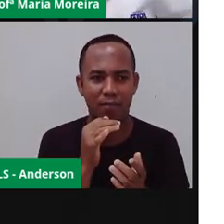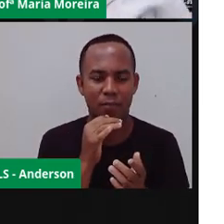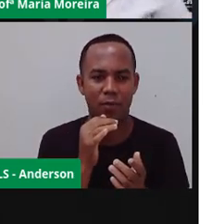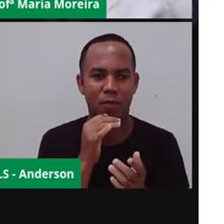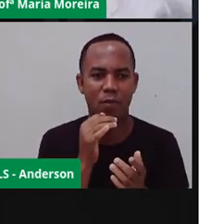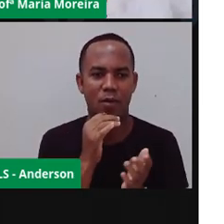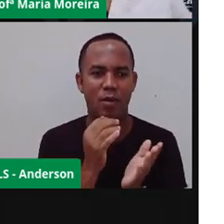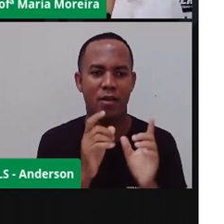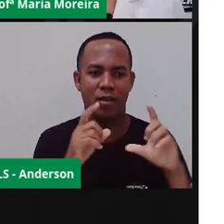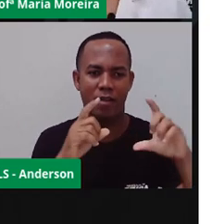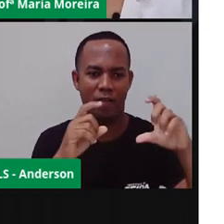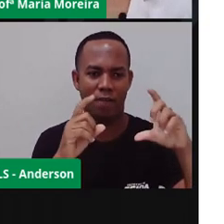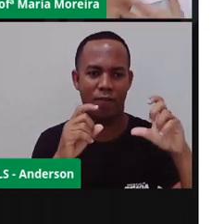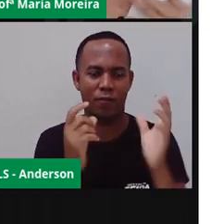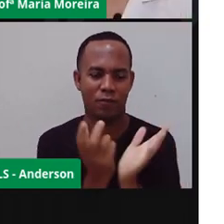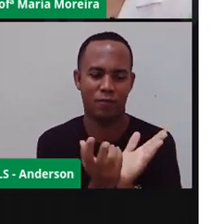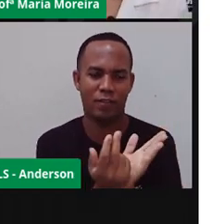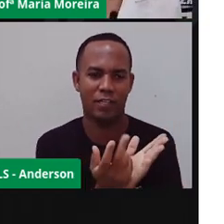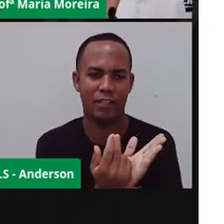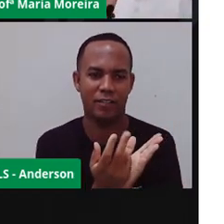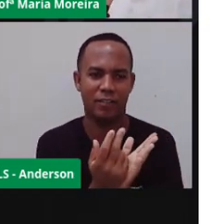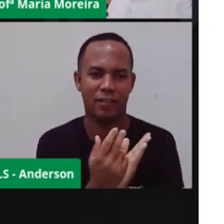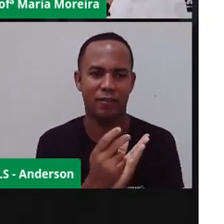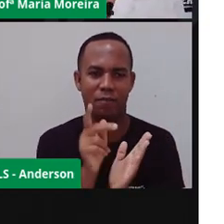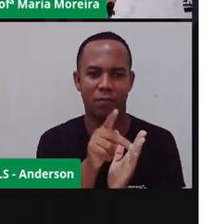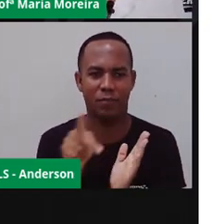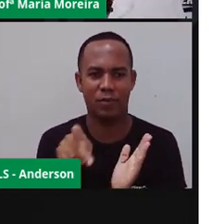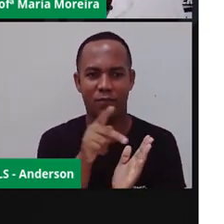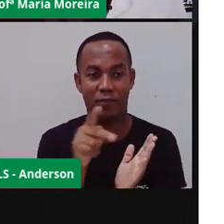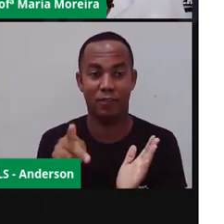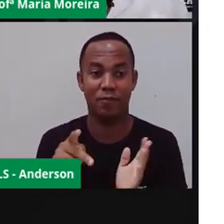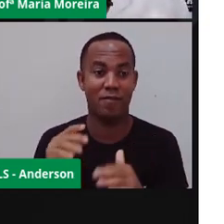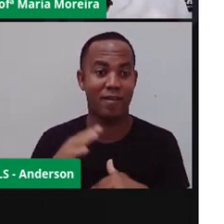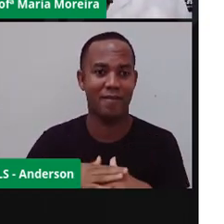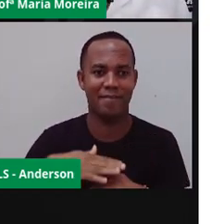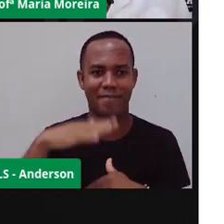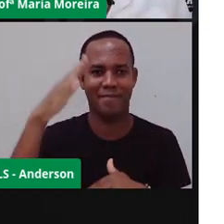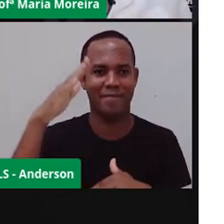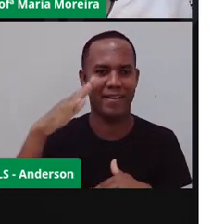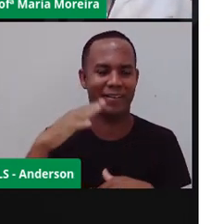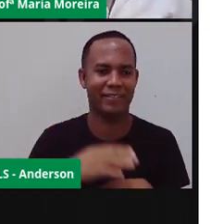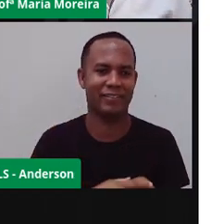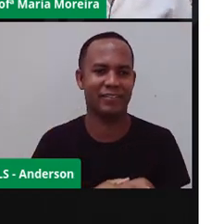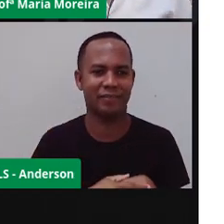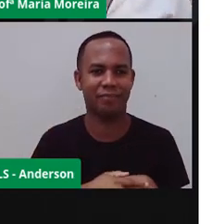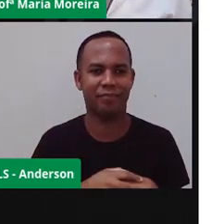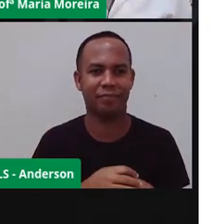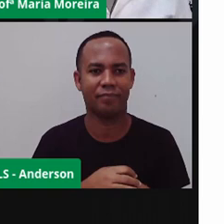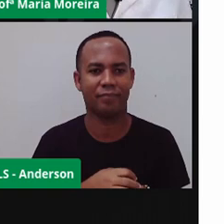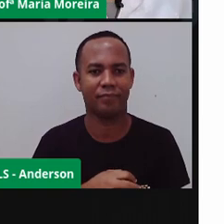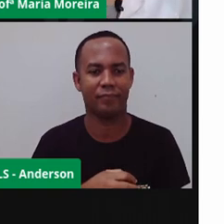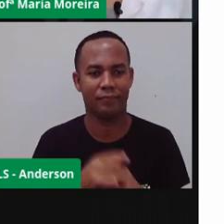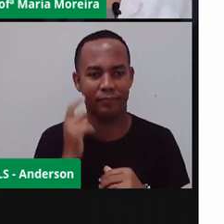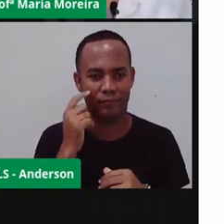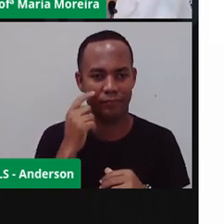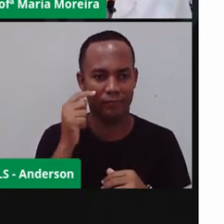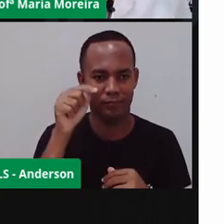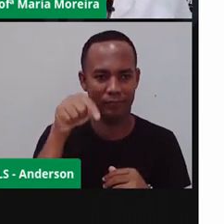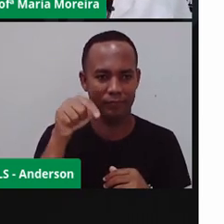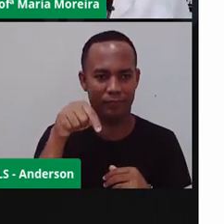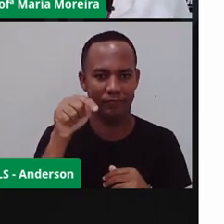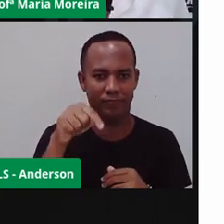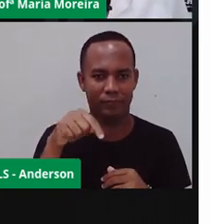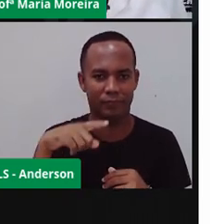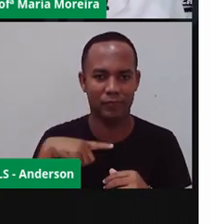cabelo gigantesco, porque ele iria exagerar em alguma característica da Pro, tá? E aí embaixo tem mais duas charges